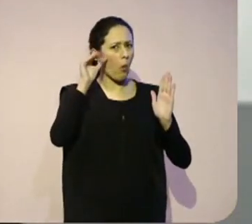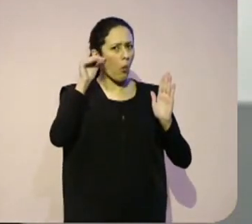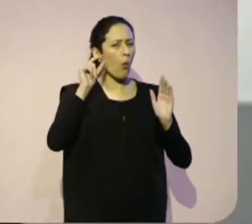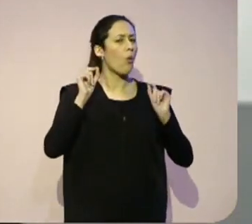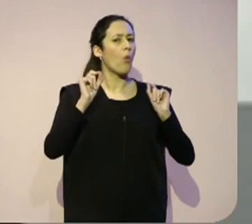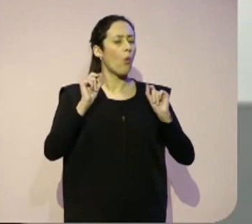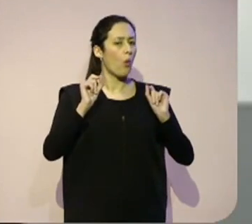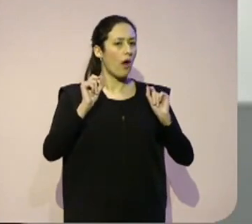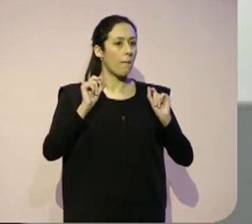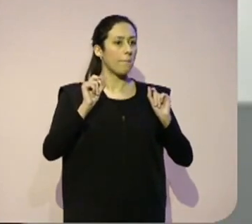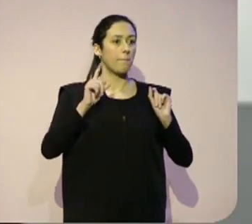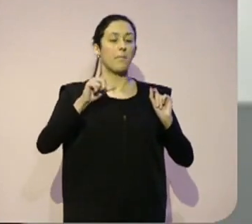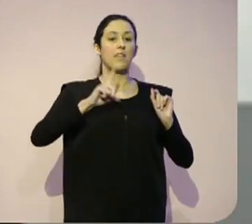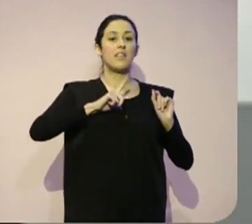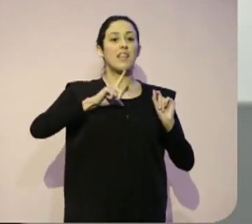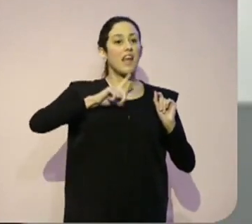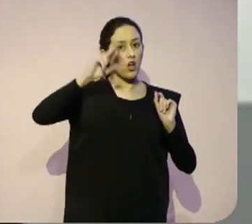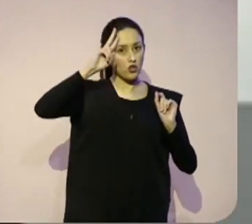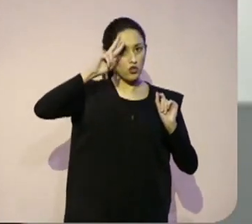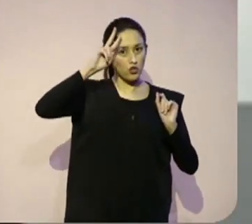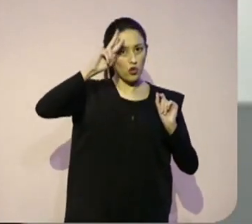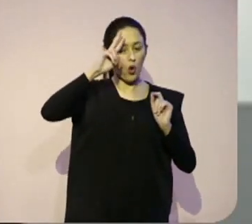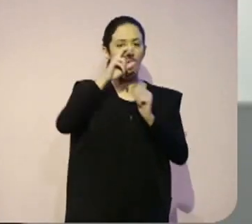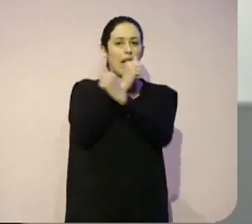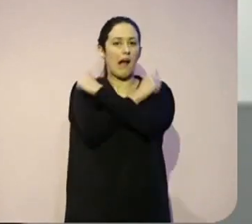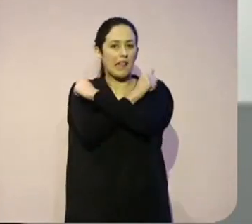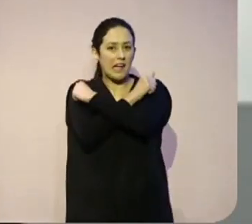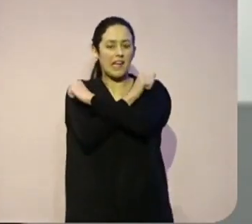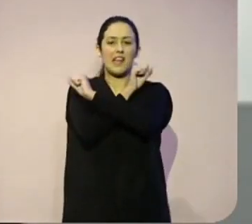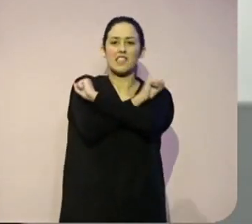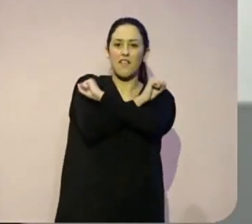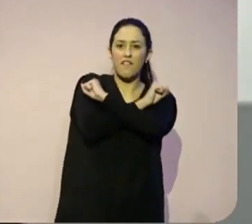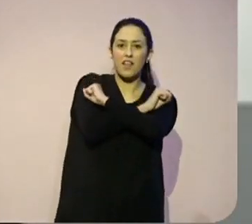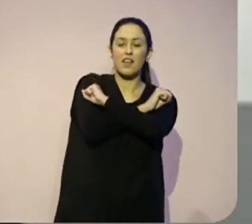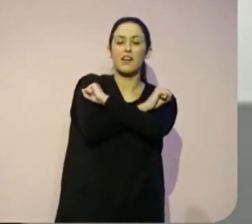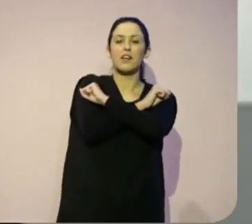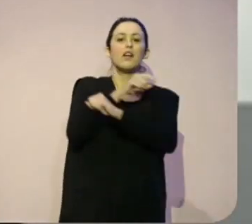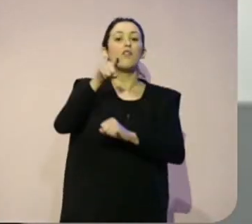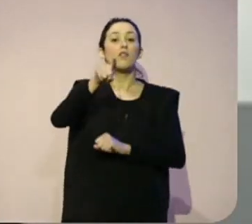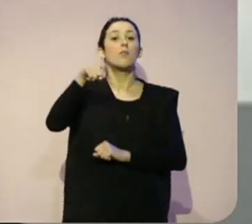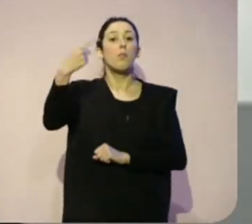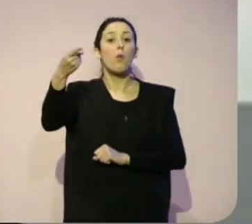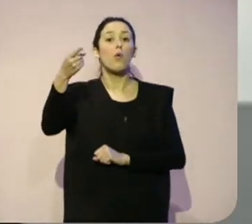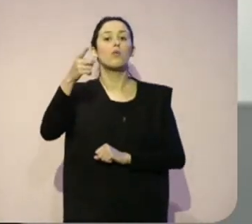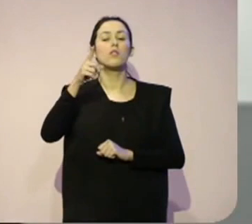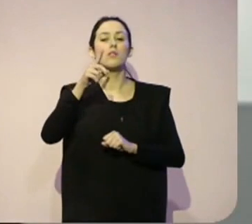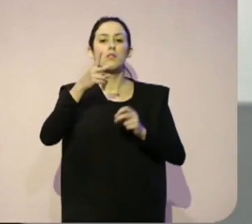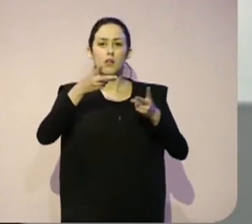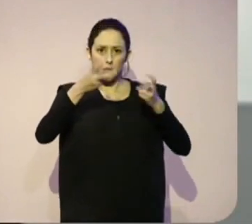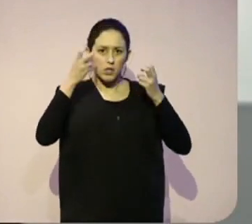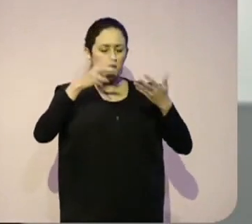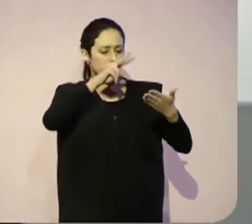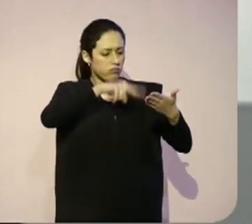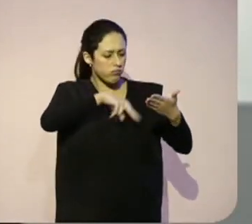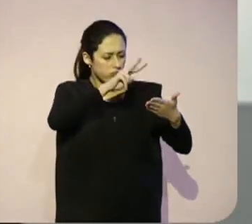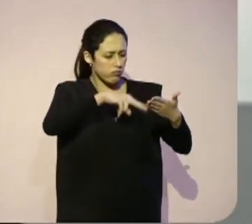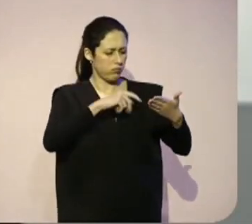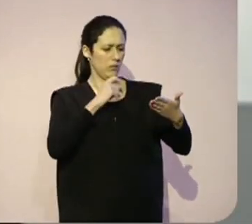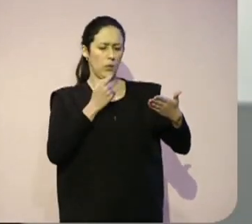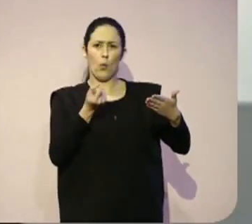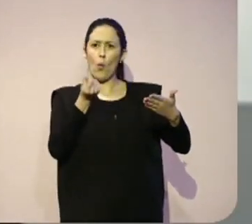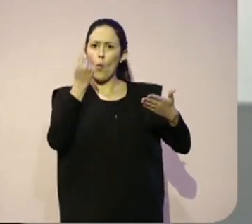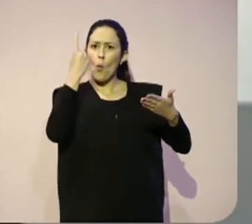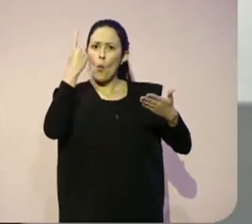Ele começa com a história de Ananias e Safira. Depois você vai perceber grandes sinais,